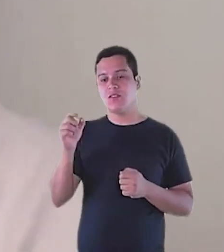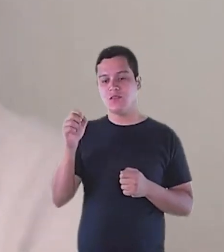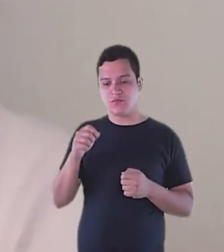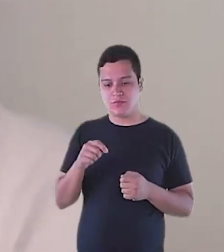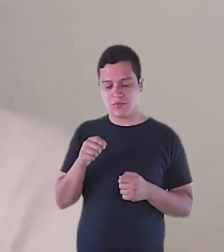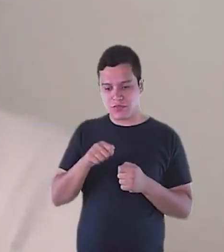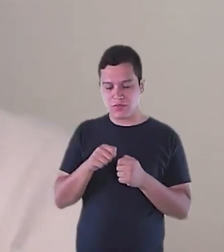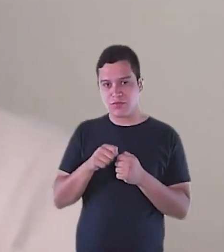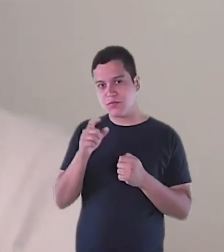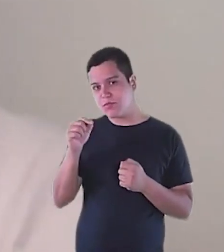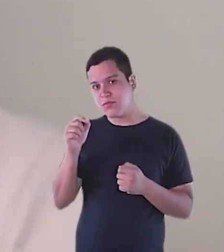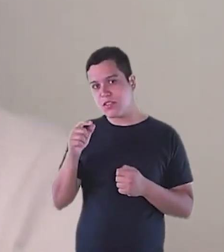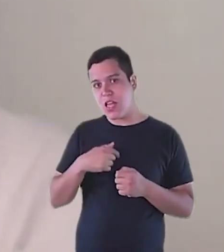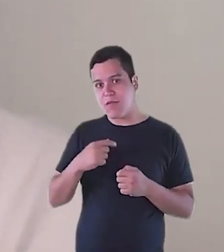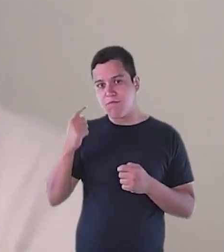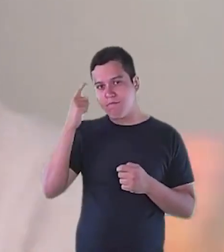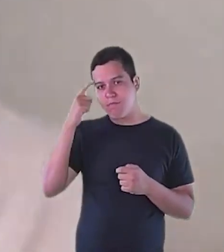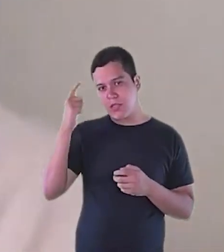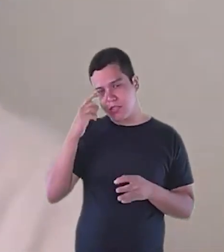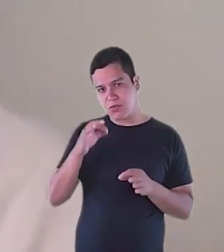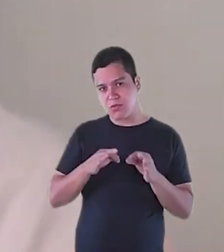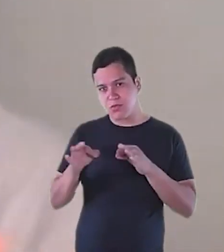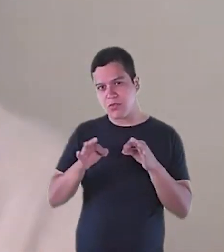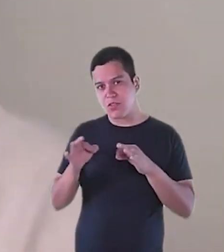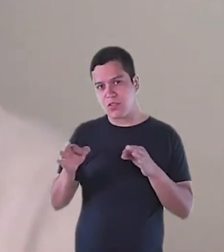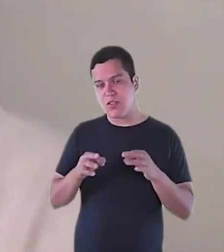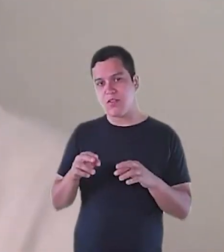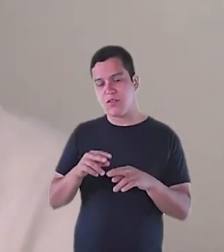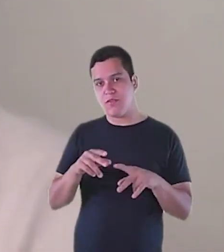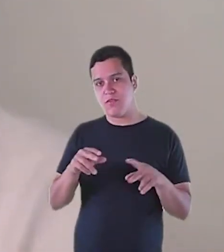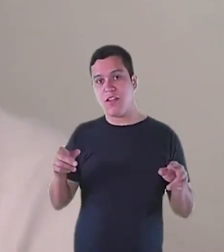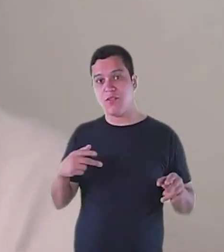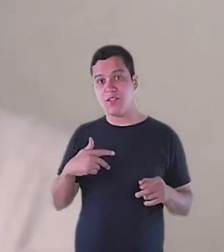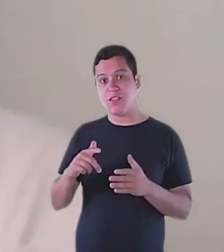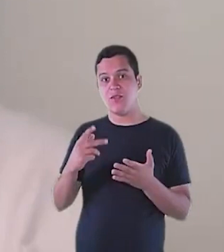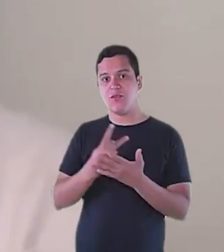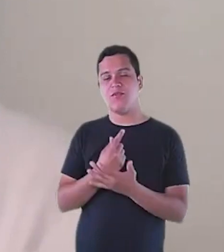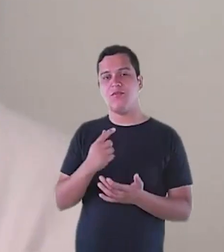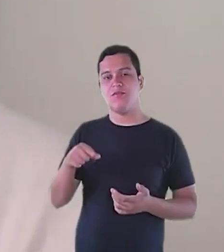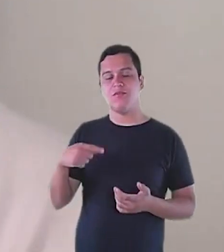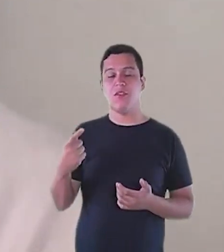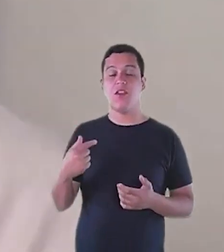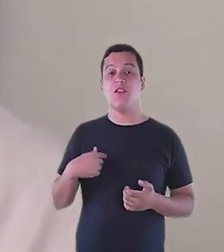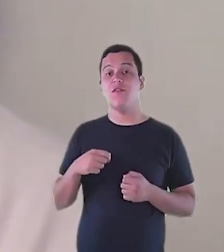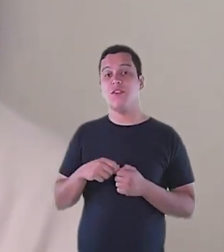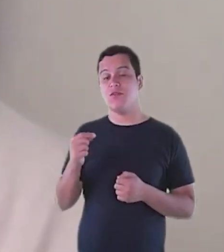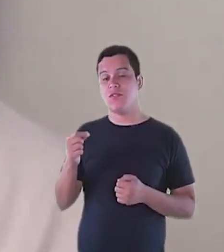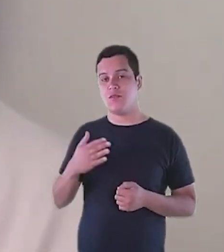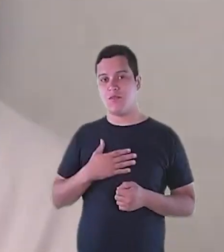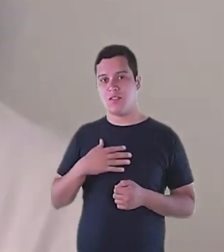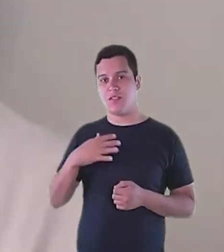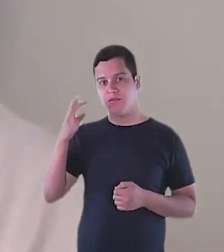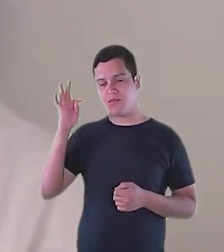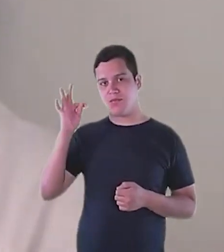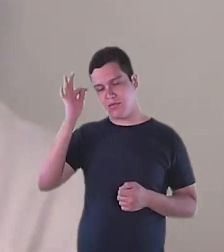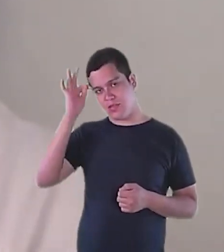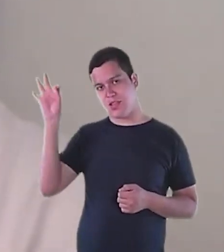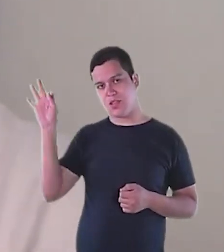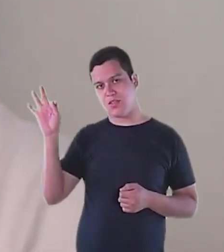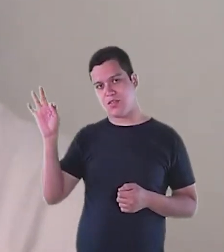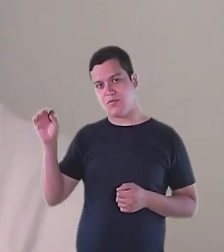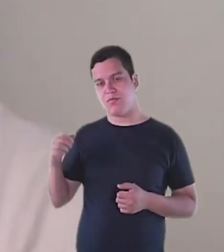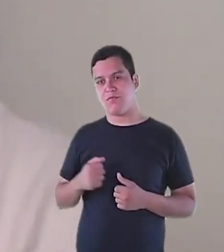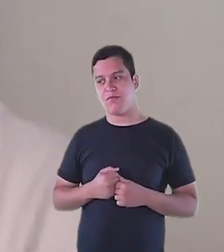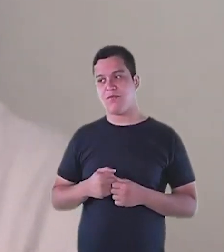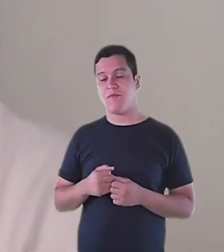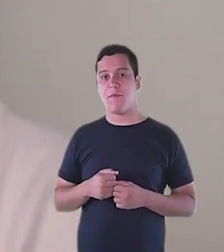é a minha técnica? Primeiro, ou pelo menos um pedaço da minha técnica, né? Eu fujo, sempre que possível,